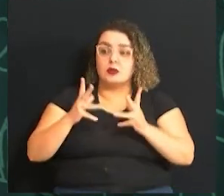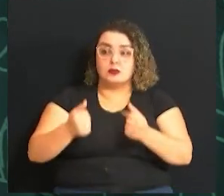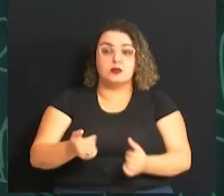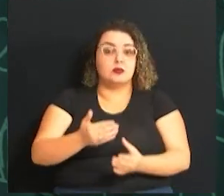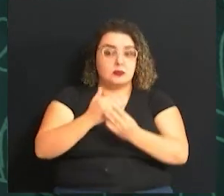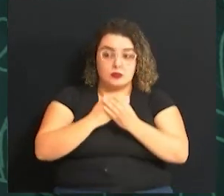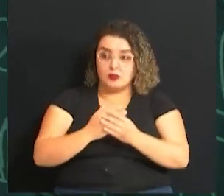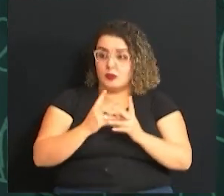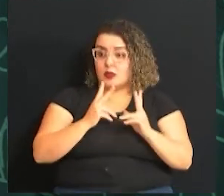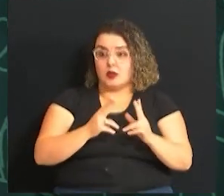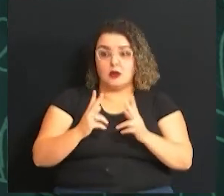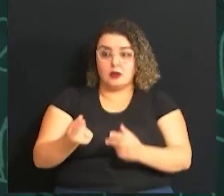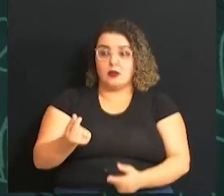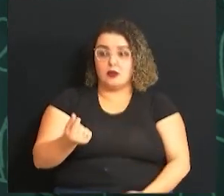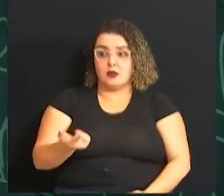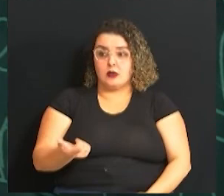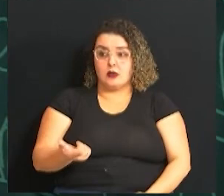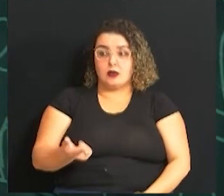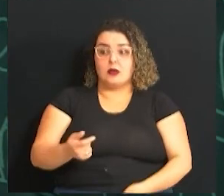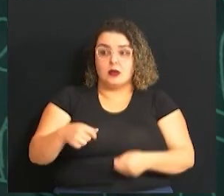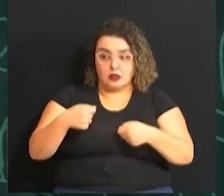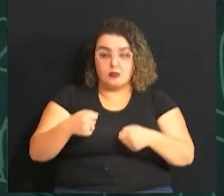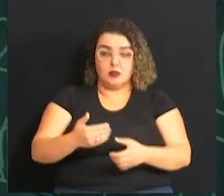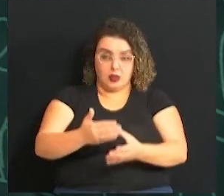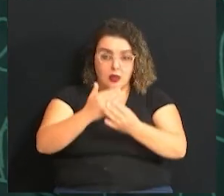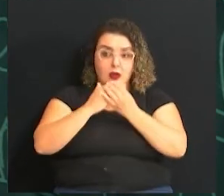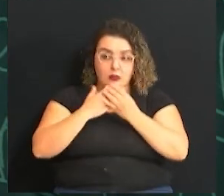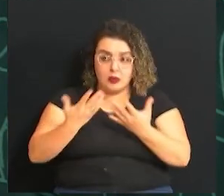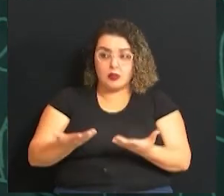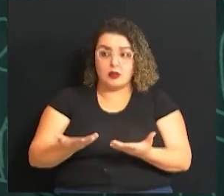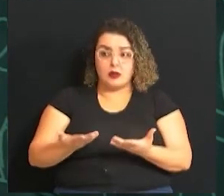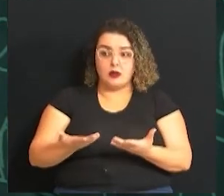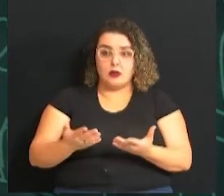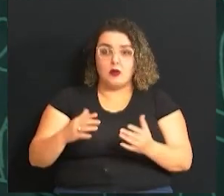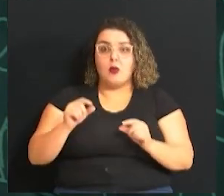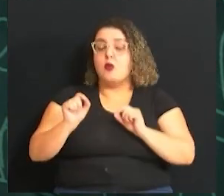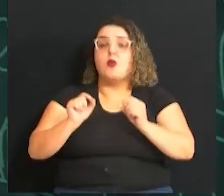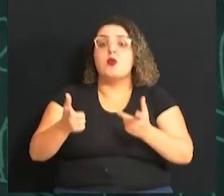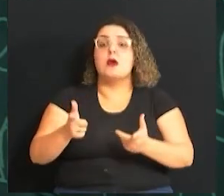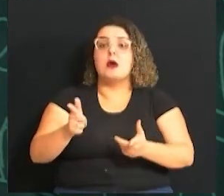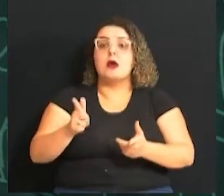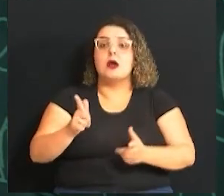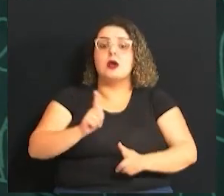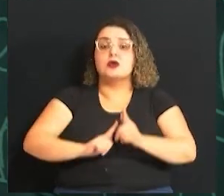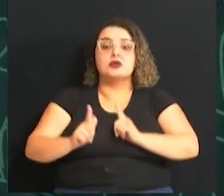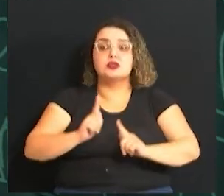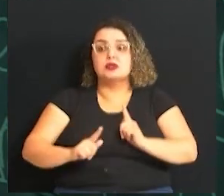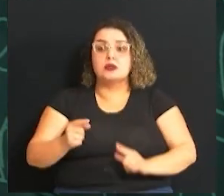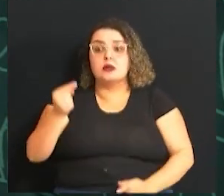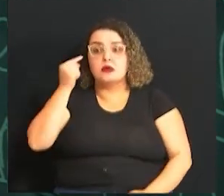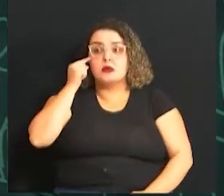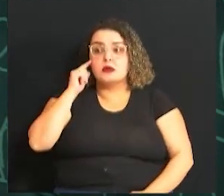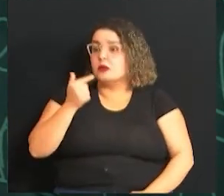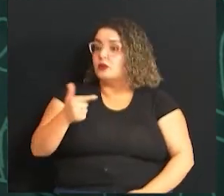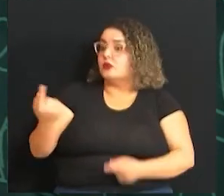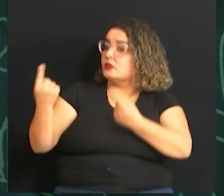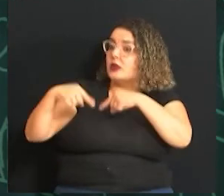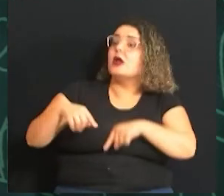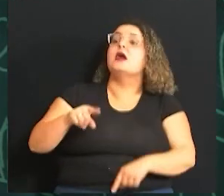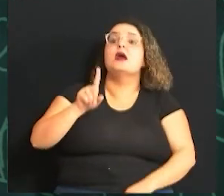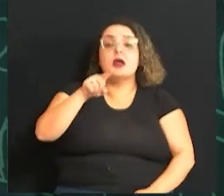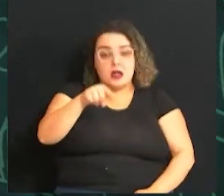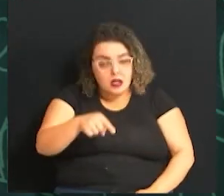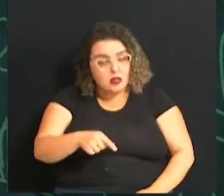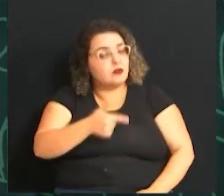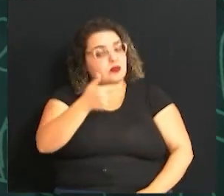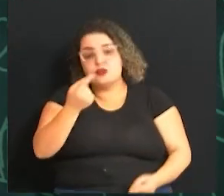comprar todo dia o lanche é o mesmo valor, e ela tem que comer o lanche, que espaço sobra para ela pensar o que ela vai fazer com esse dinheiro,